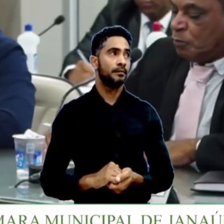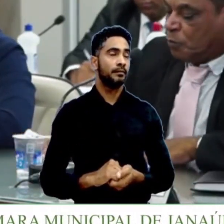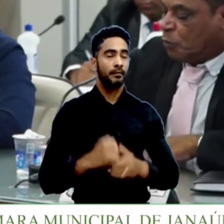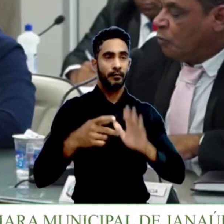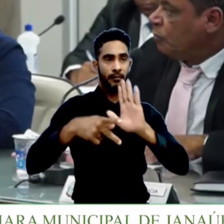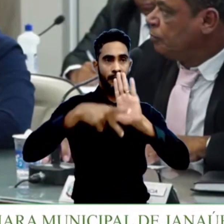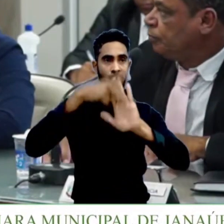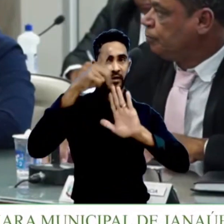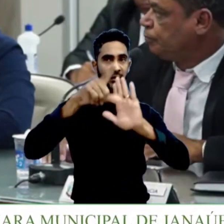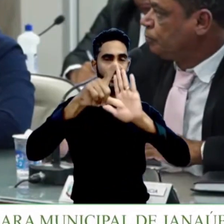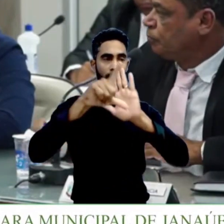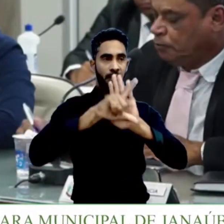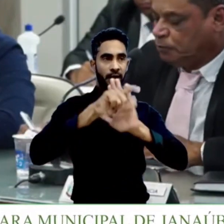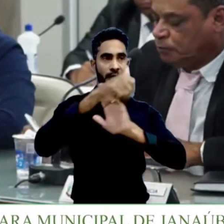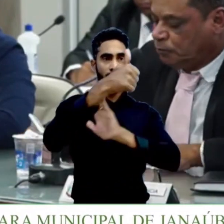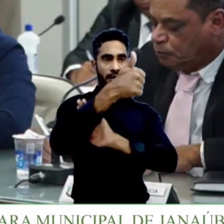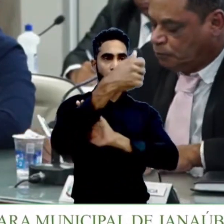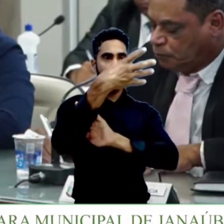O projeto de lei